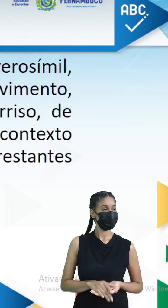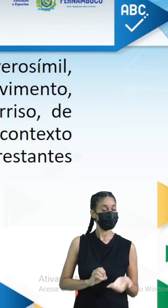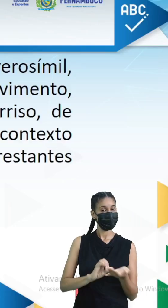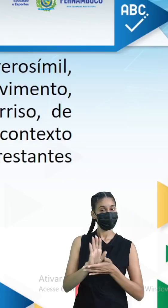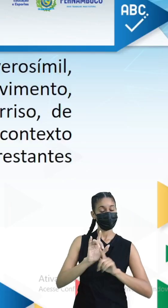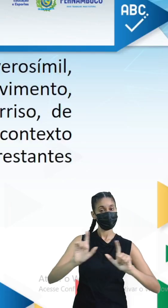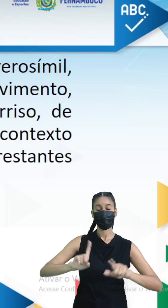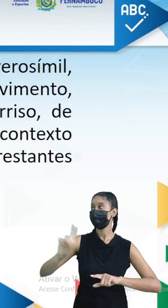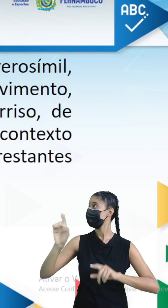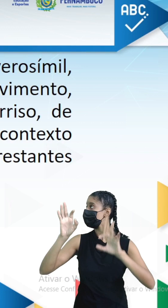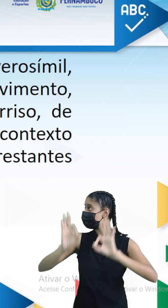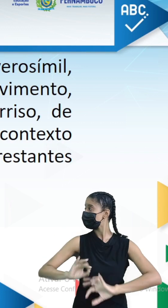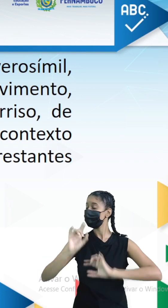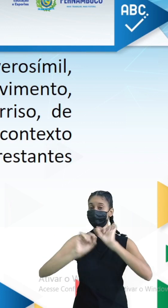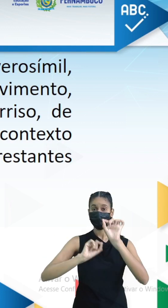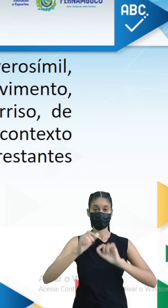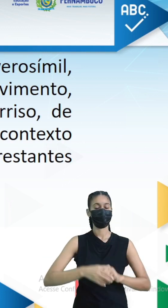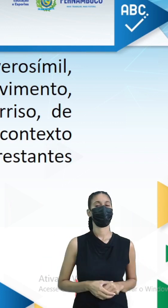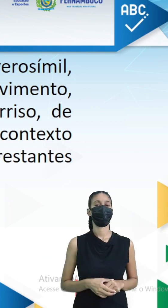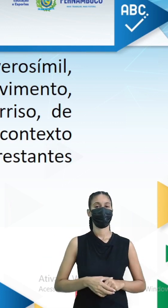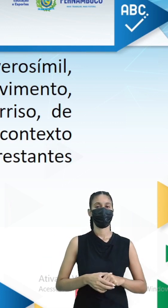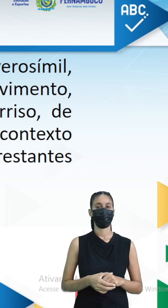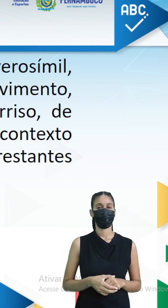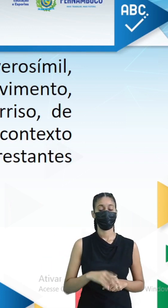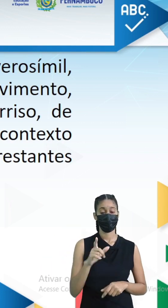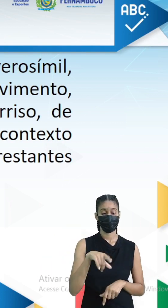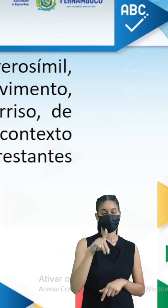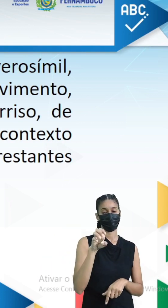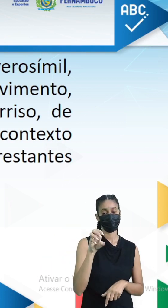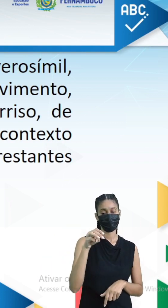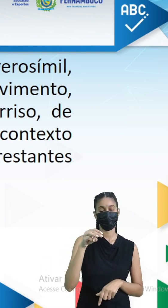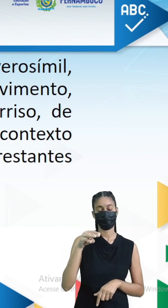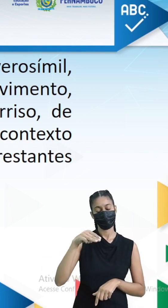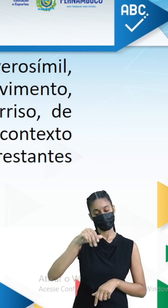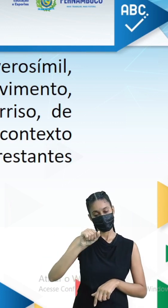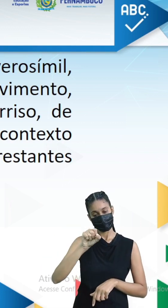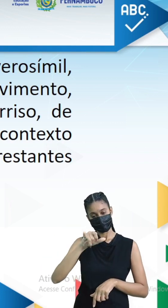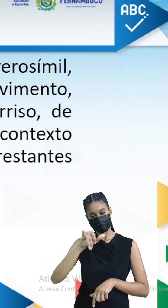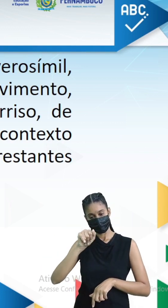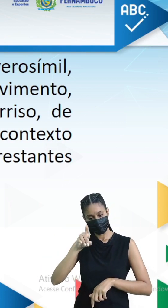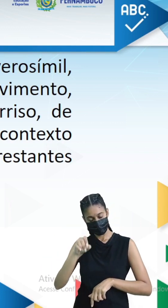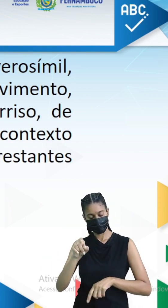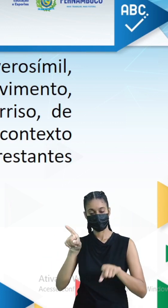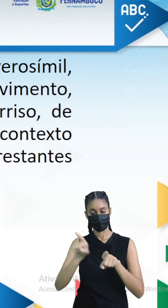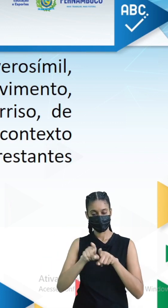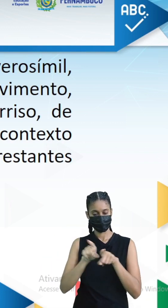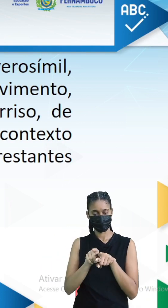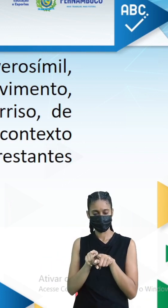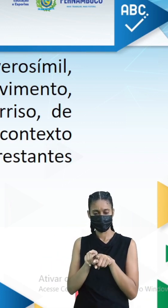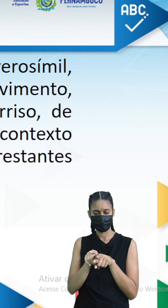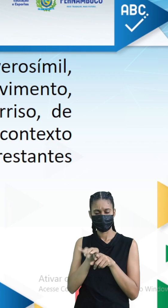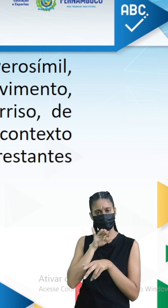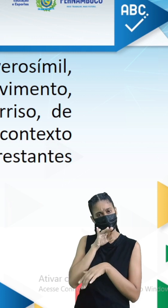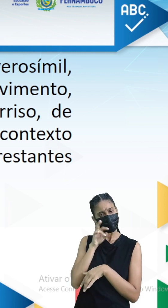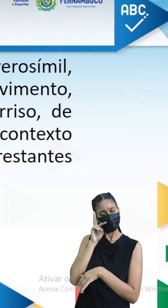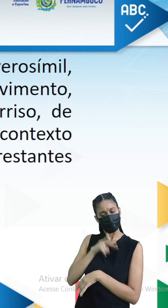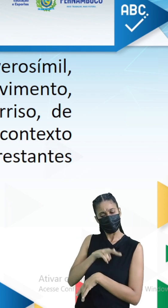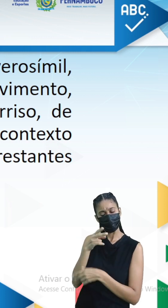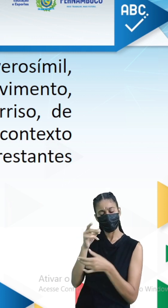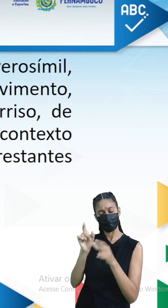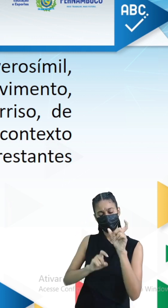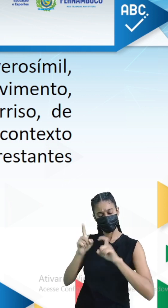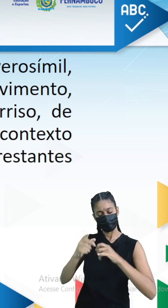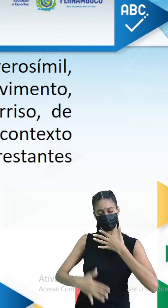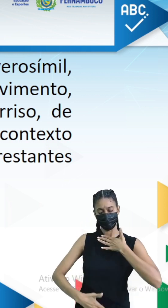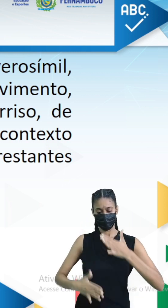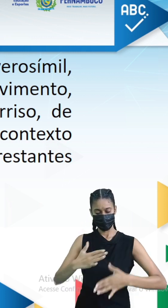certo que é demasiado falível e pouco verossímil conotar uma postura, um gesto, um movimento, uma